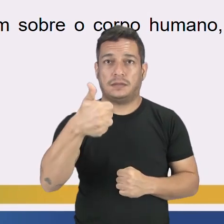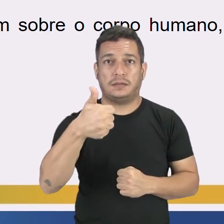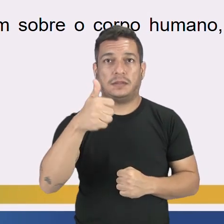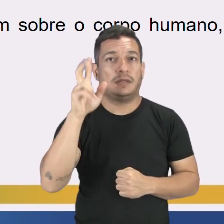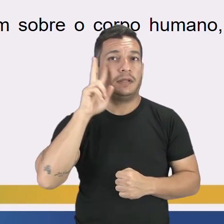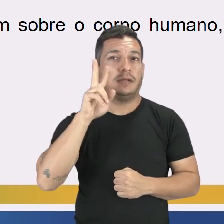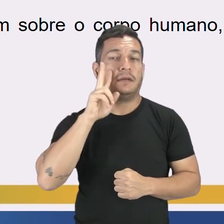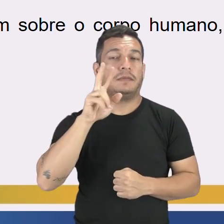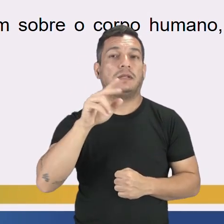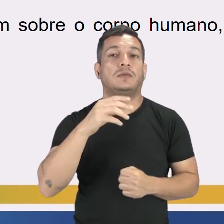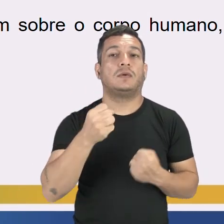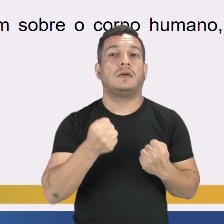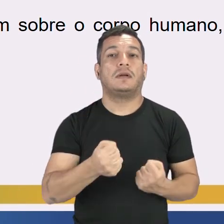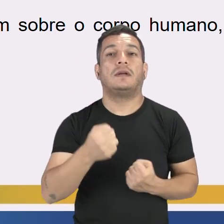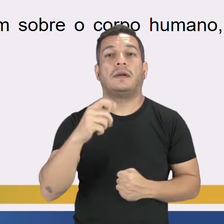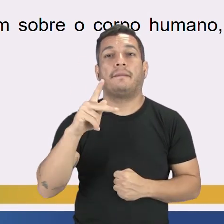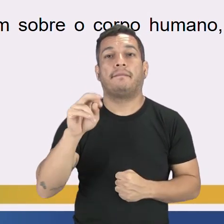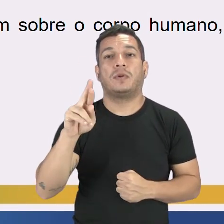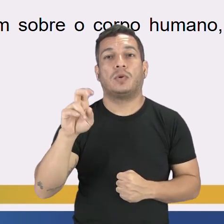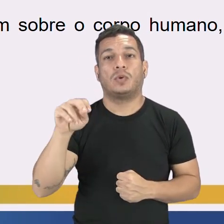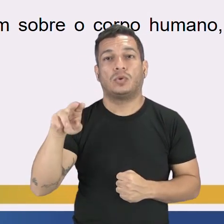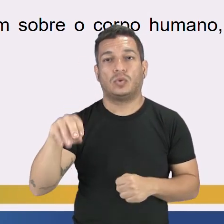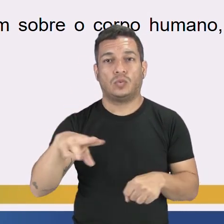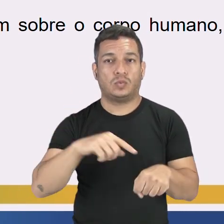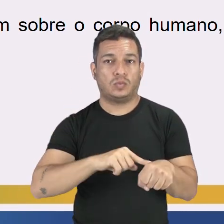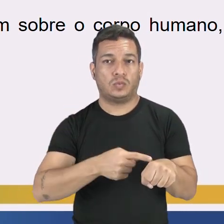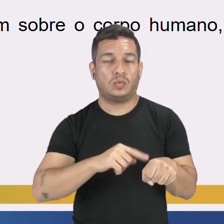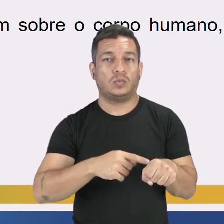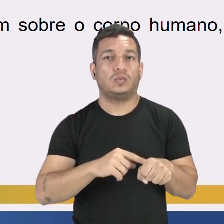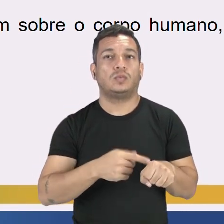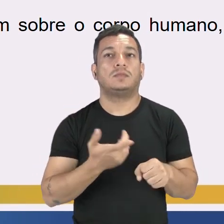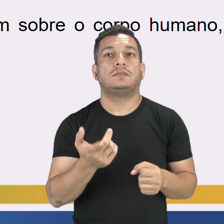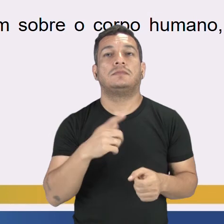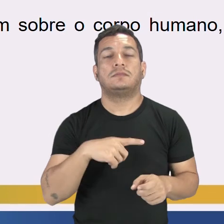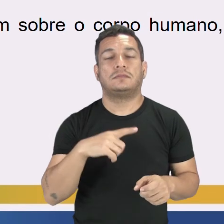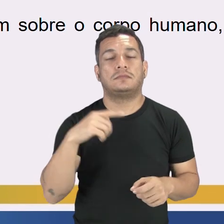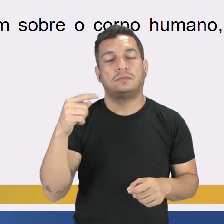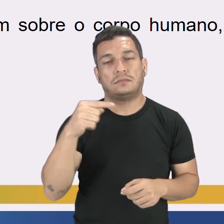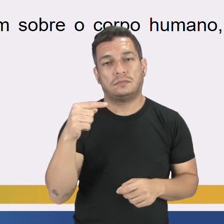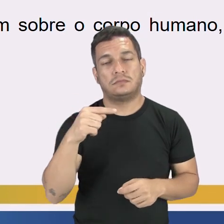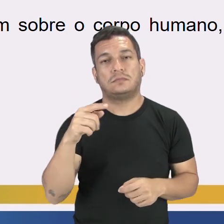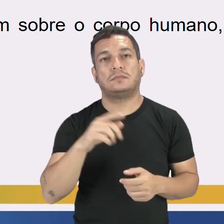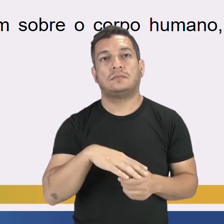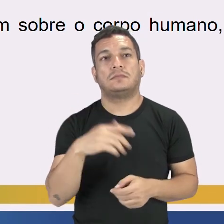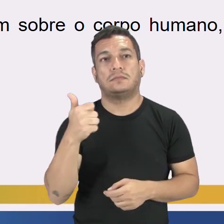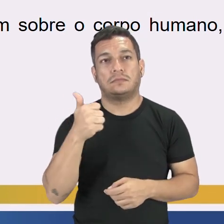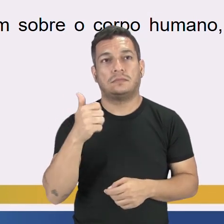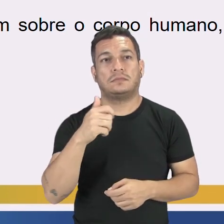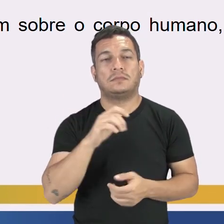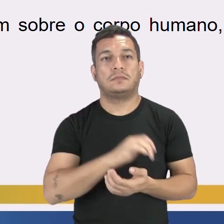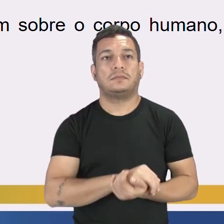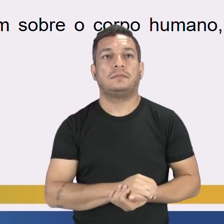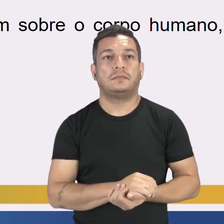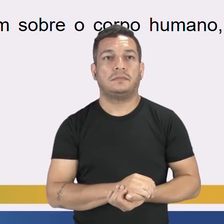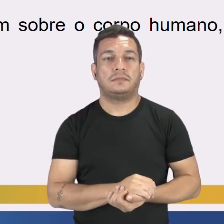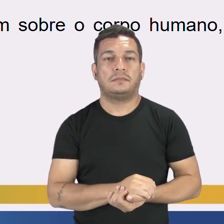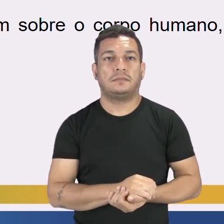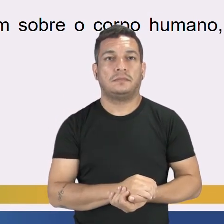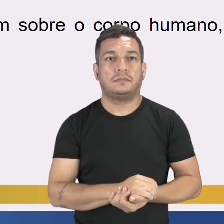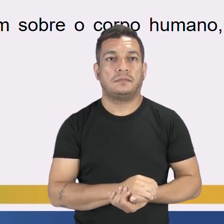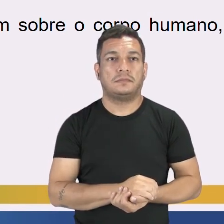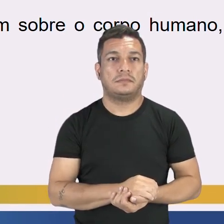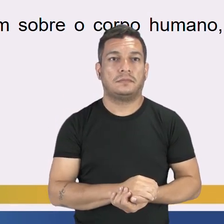positiva. Lembrando, carga positiva é o próton que está no núcleo. No núcleo tem próton e tem nêutron, ou seja, a opção 1, radiação tipo